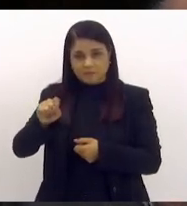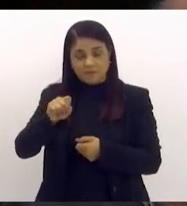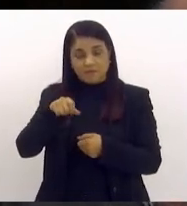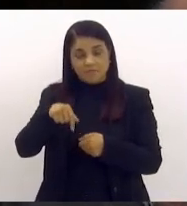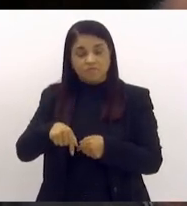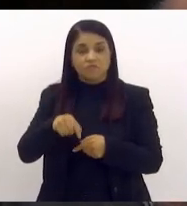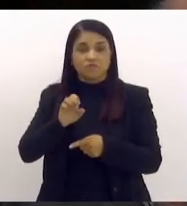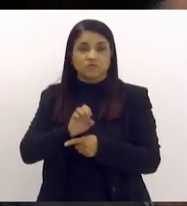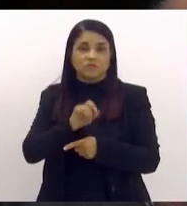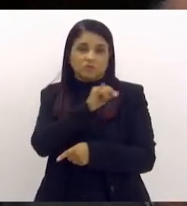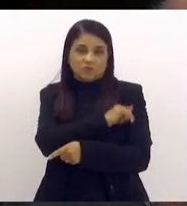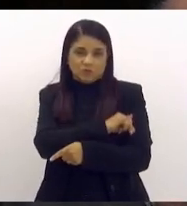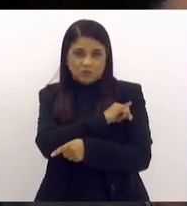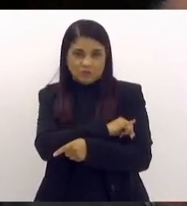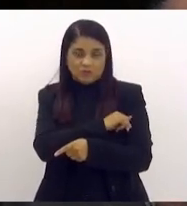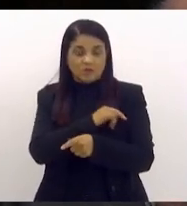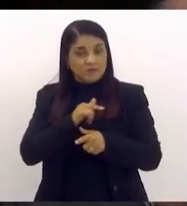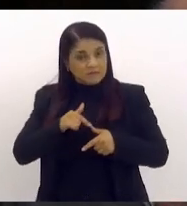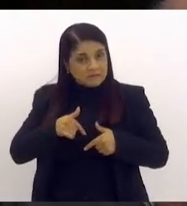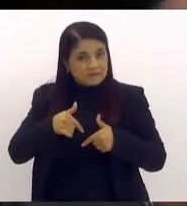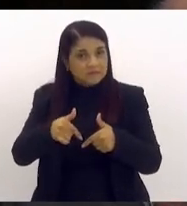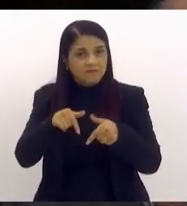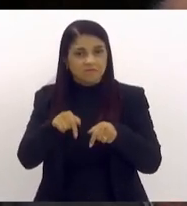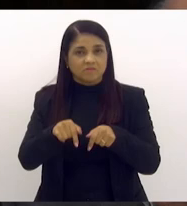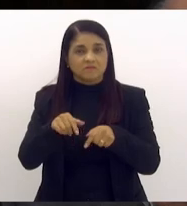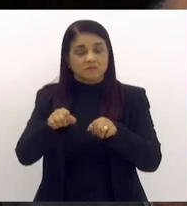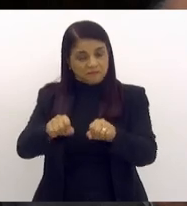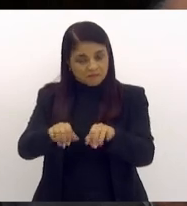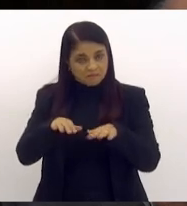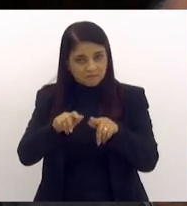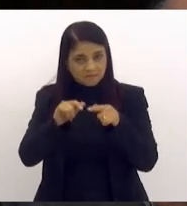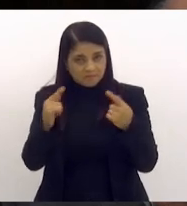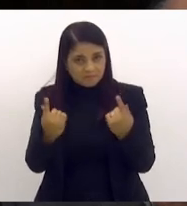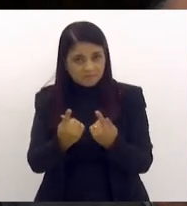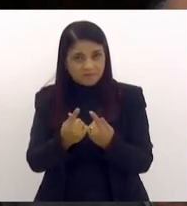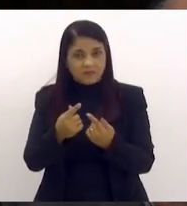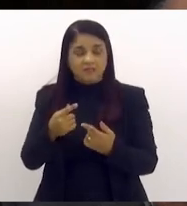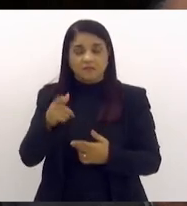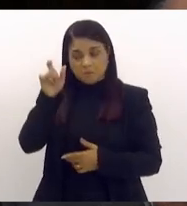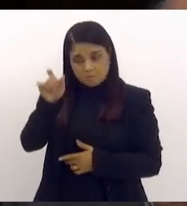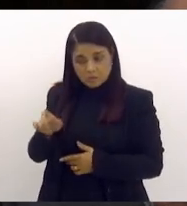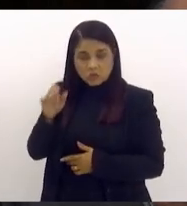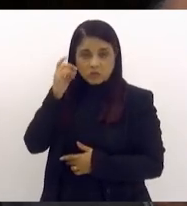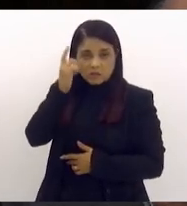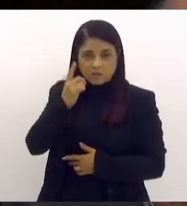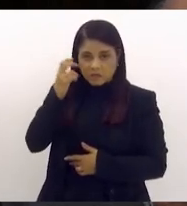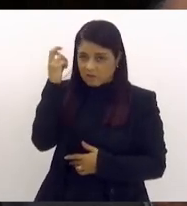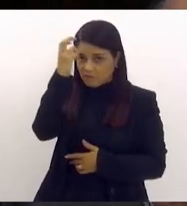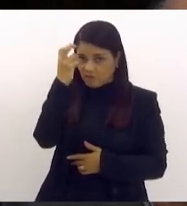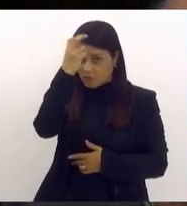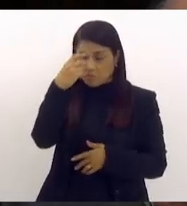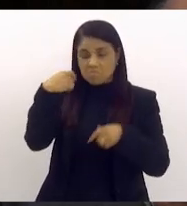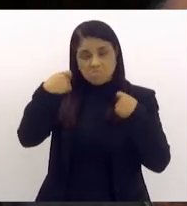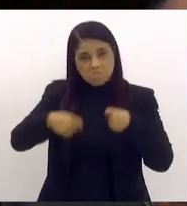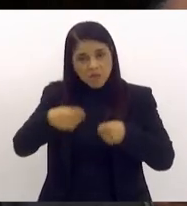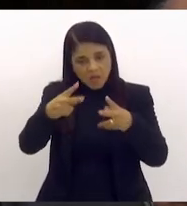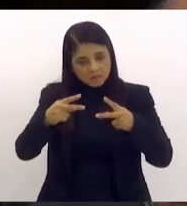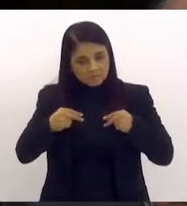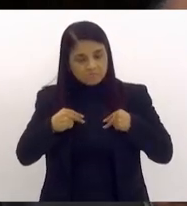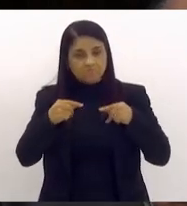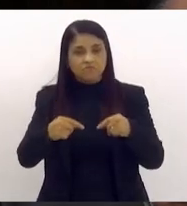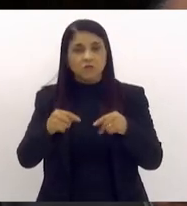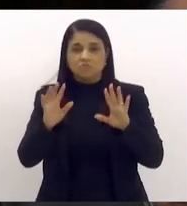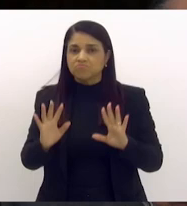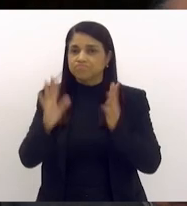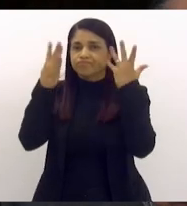gente precisa entender isso e essa iniciativa da Assembleia Legislativa na pessoa da deputada Verônica merece ser saudada pelo fato de